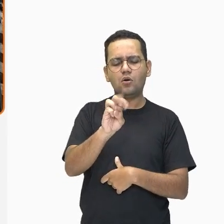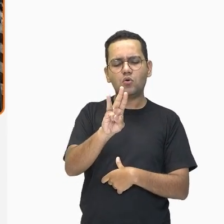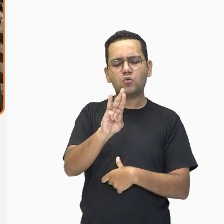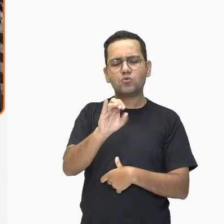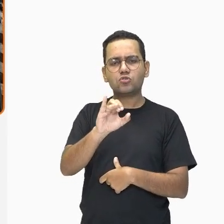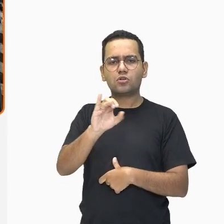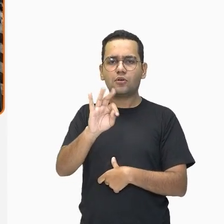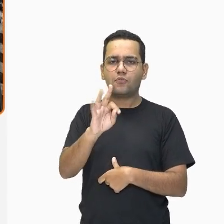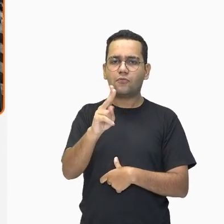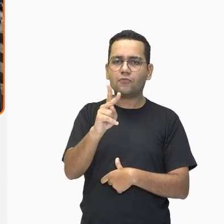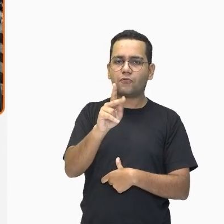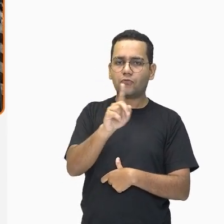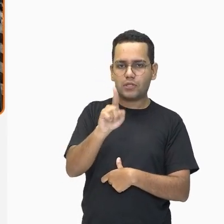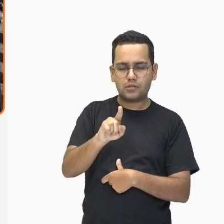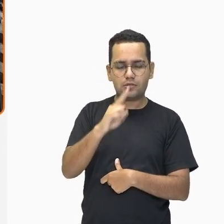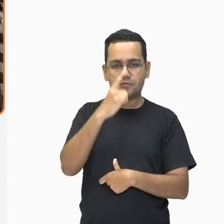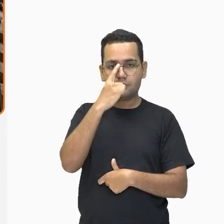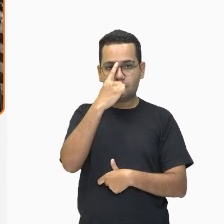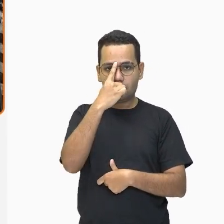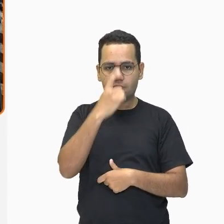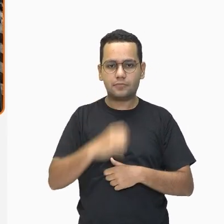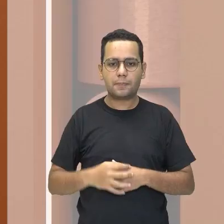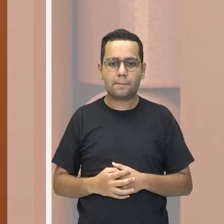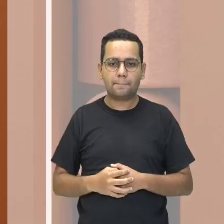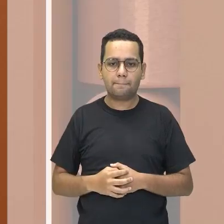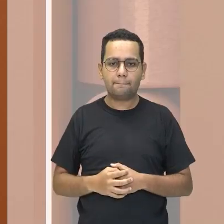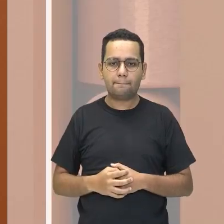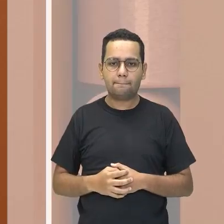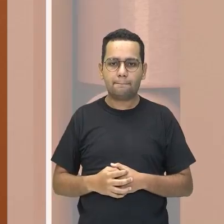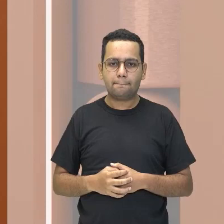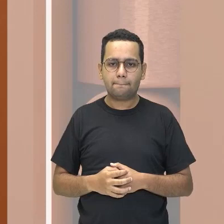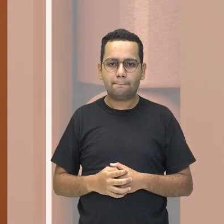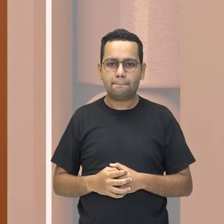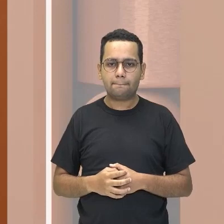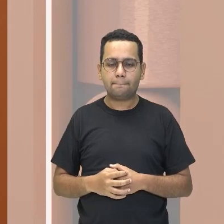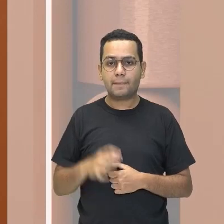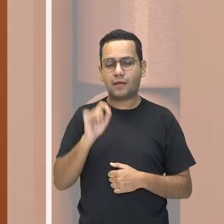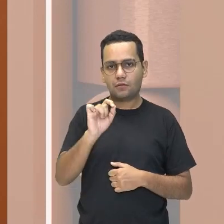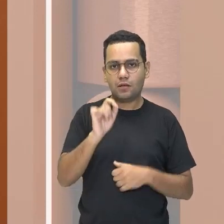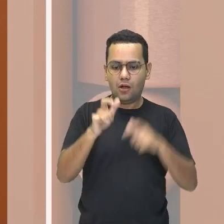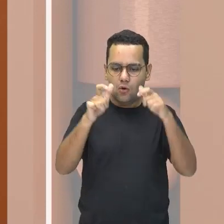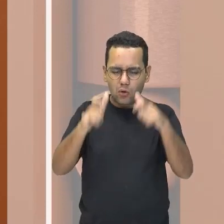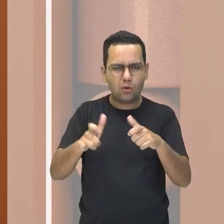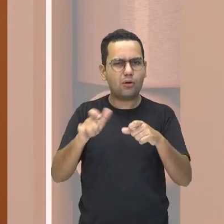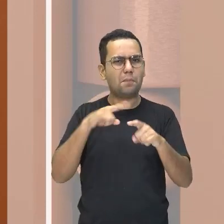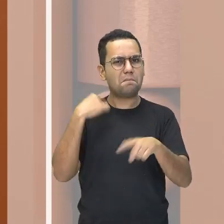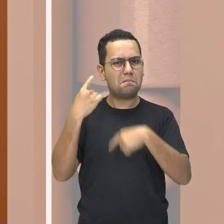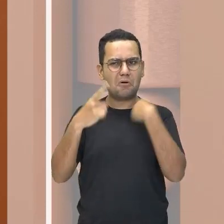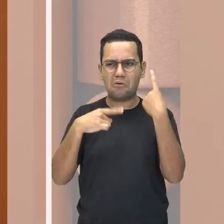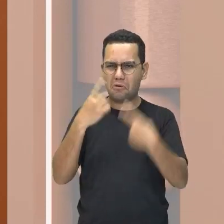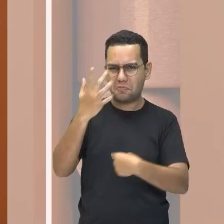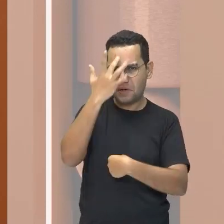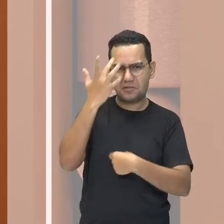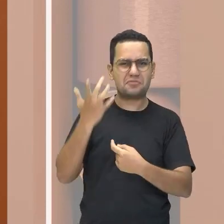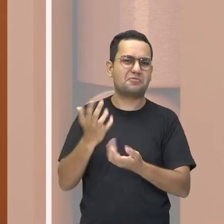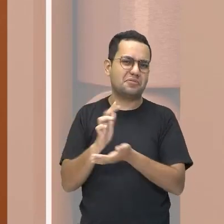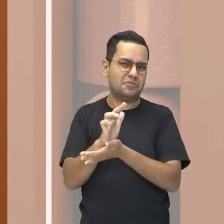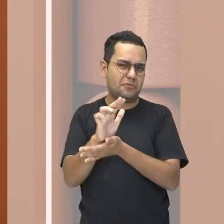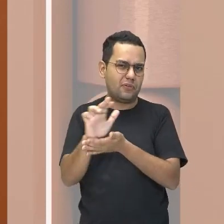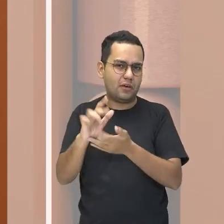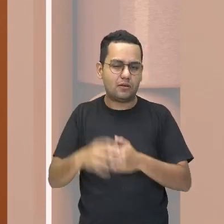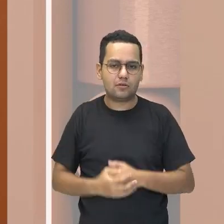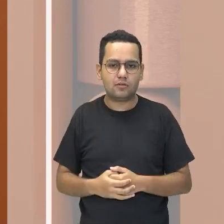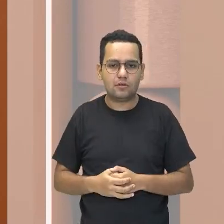serem verdadeiras máquinas de morte, onde não conseguiam matar